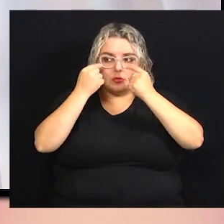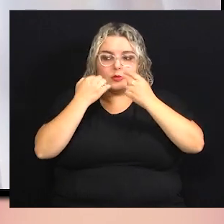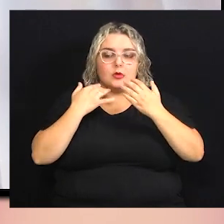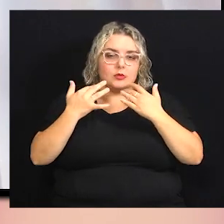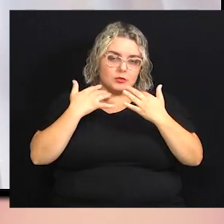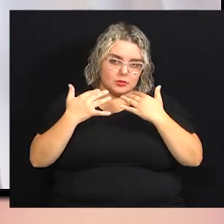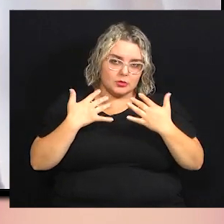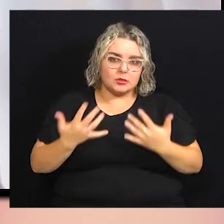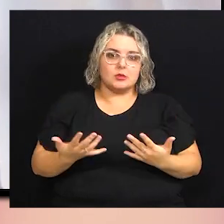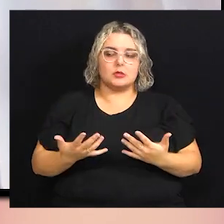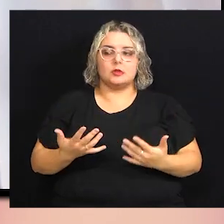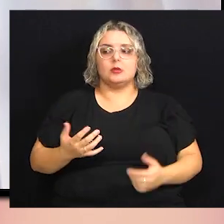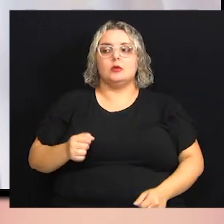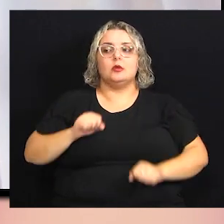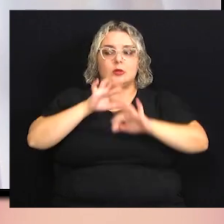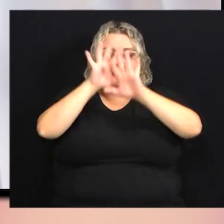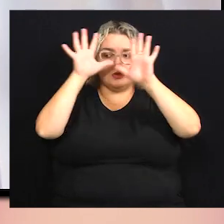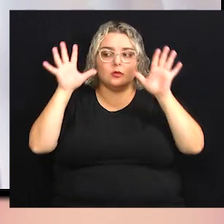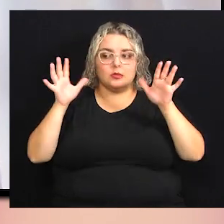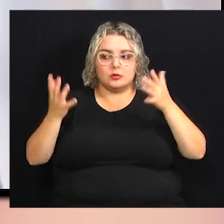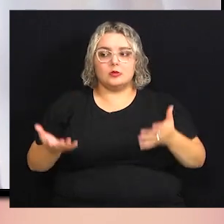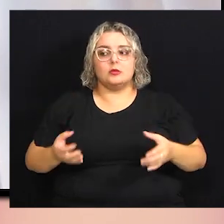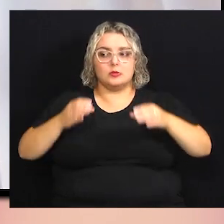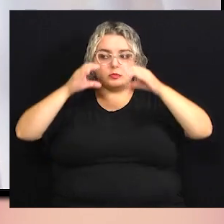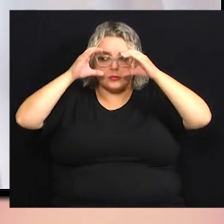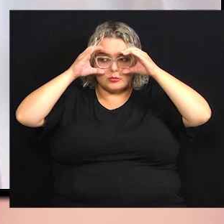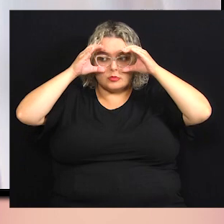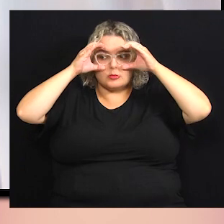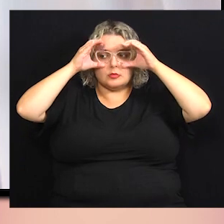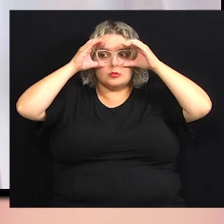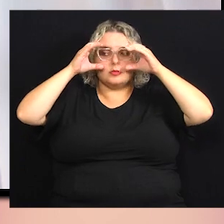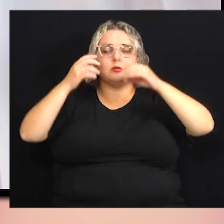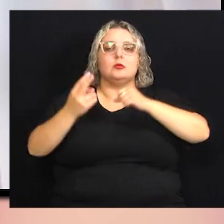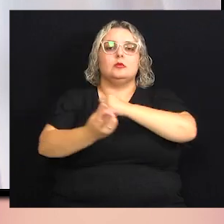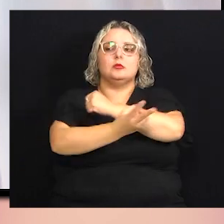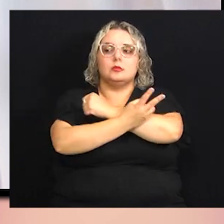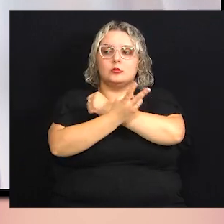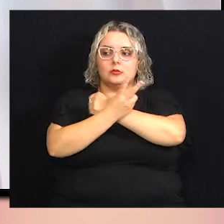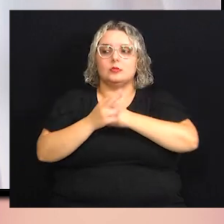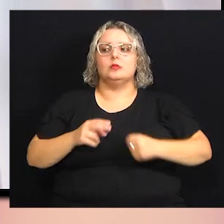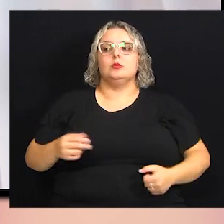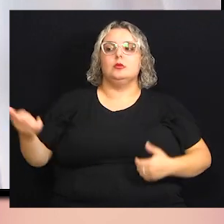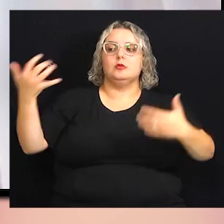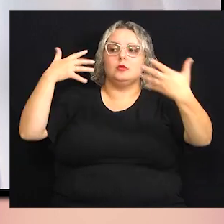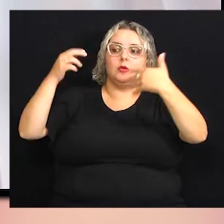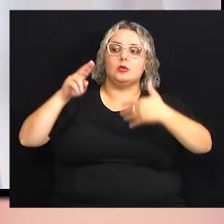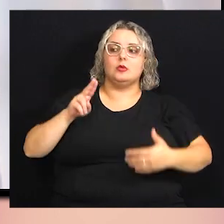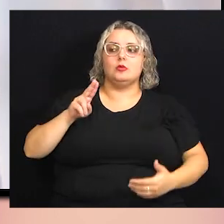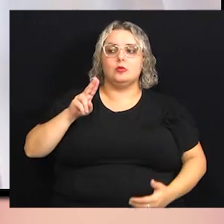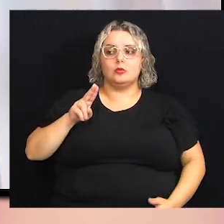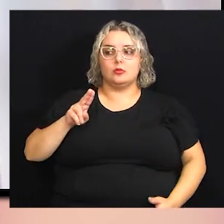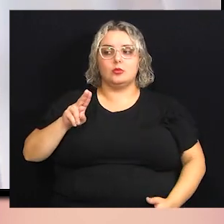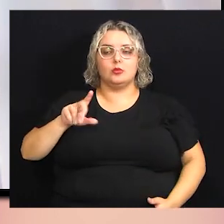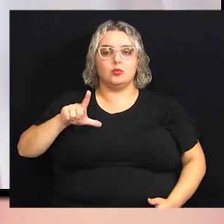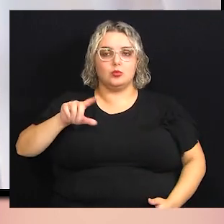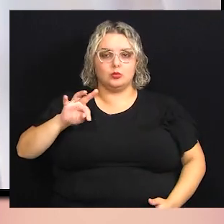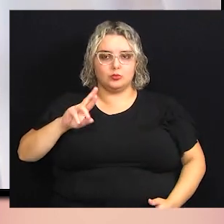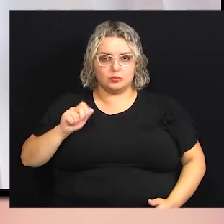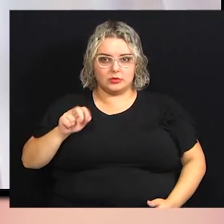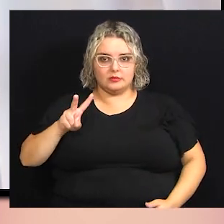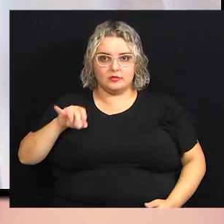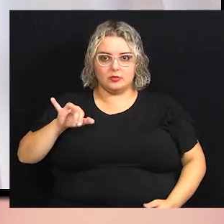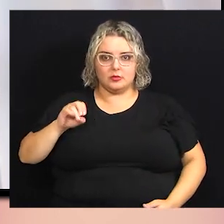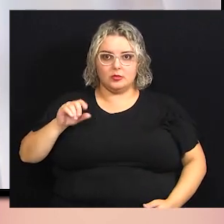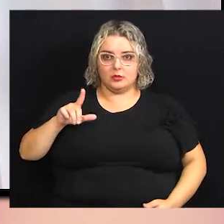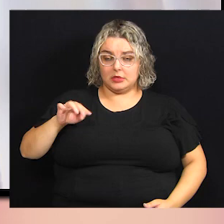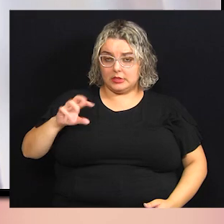pessoas que têm olhos claros, então óculos escuros com proteção aos raios ultravioletas. Hoje,